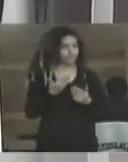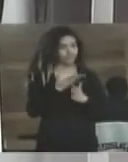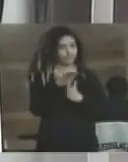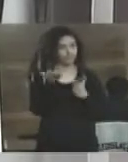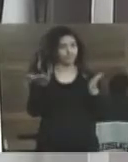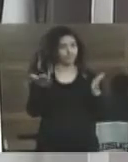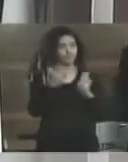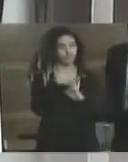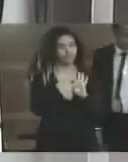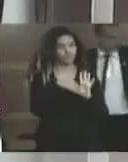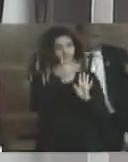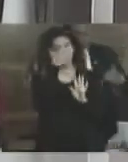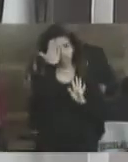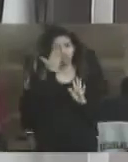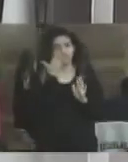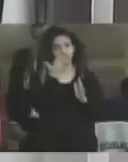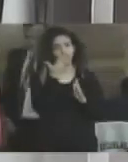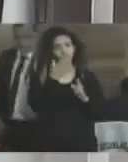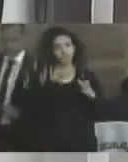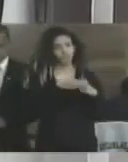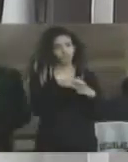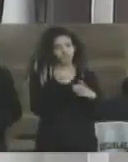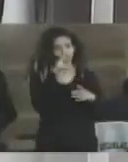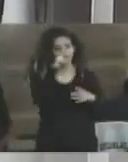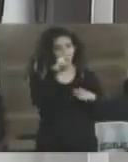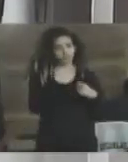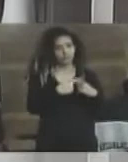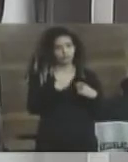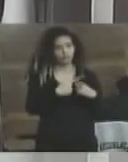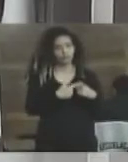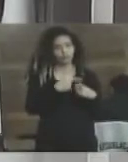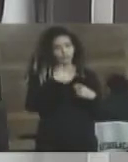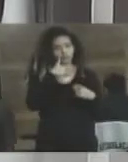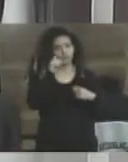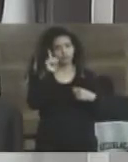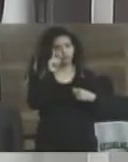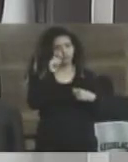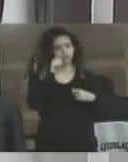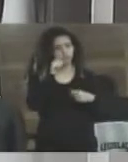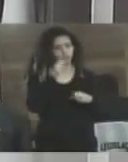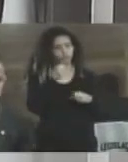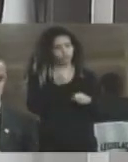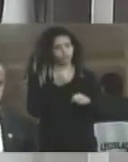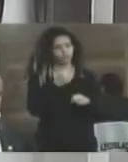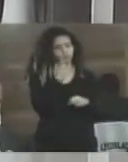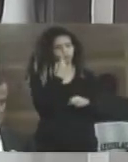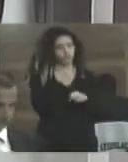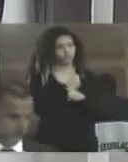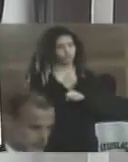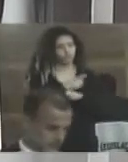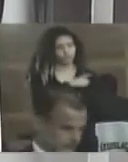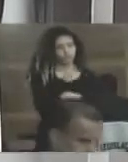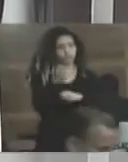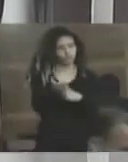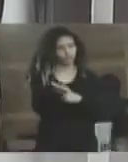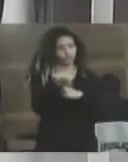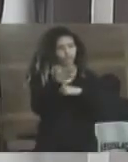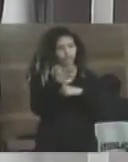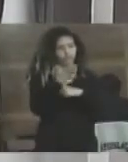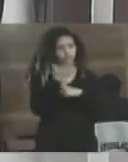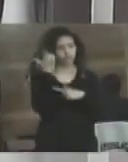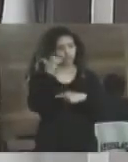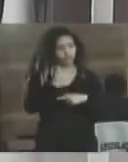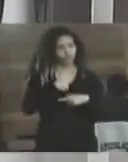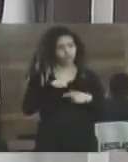não puderam estar, mas a essa equipe forte. Porque ontem fez um ano que vocês me ajudaram a conquistar o